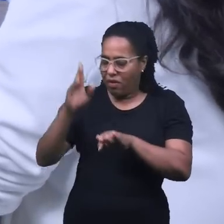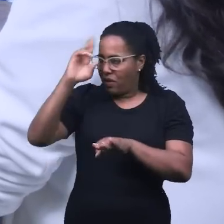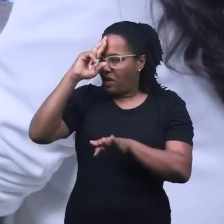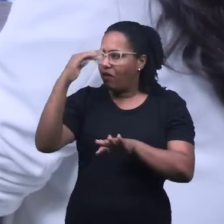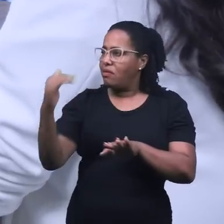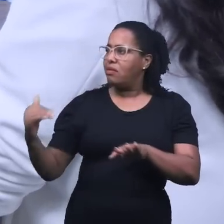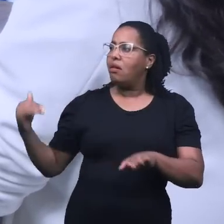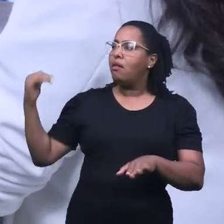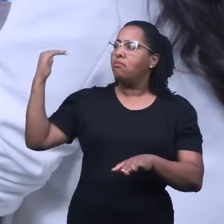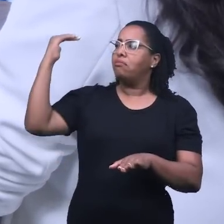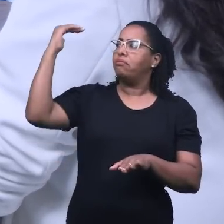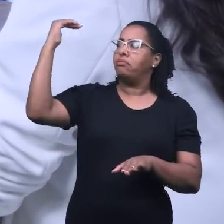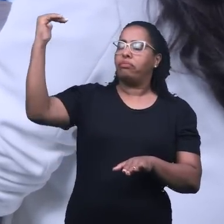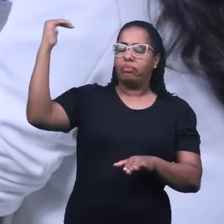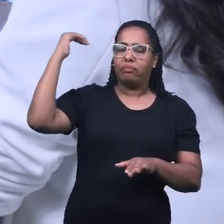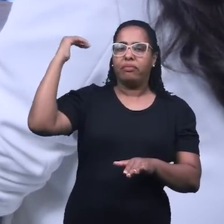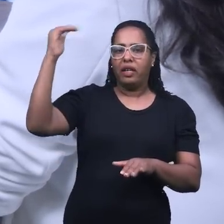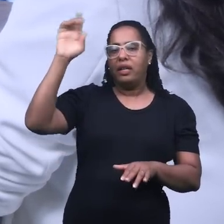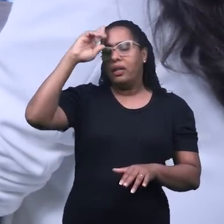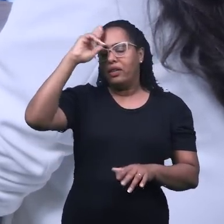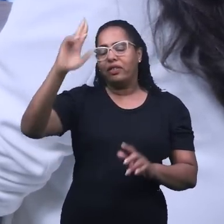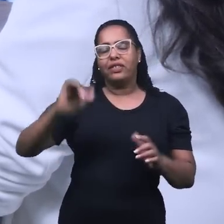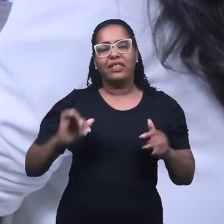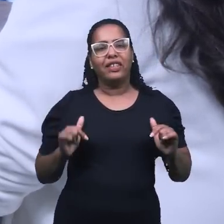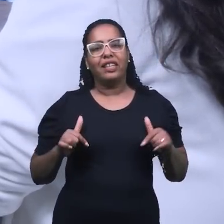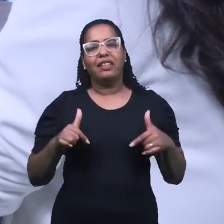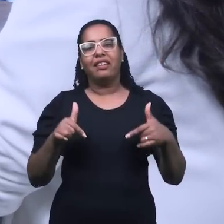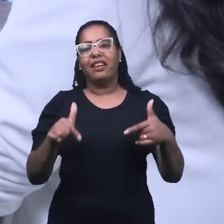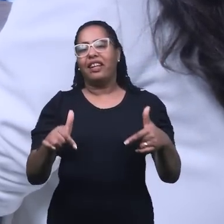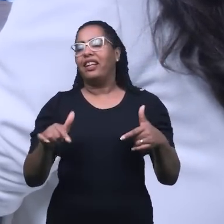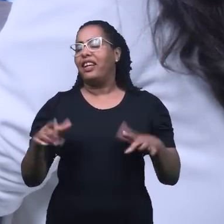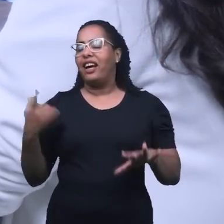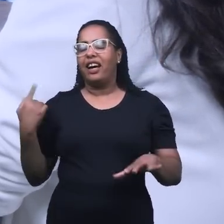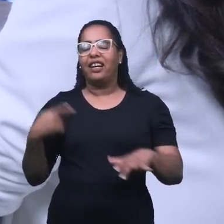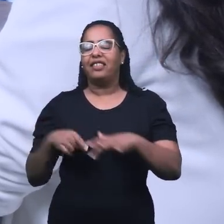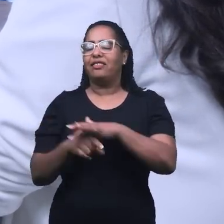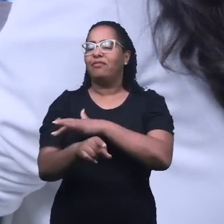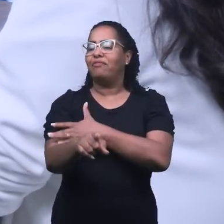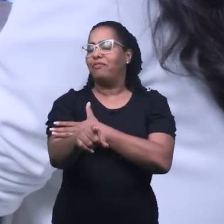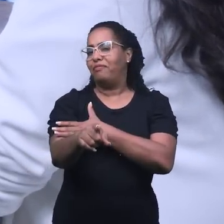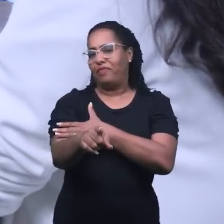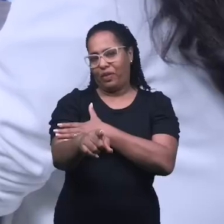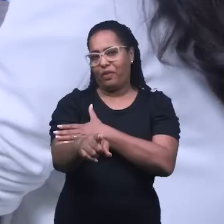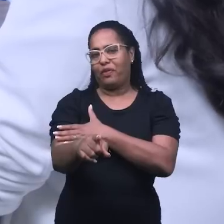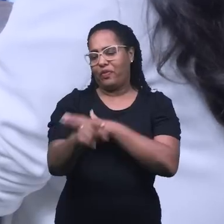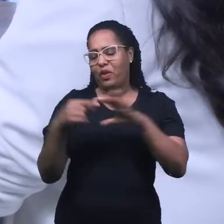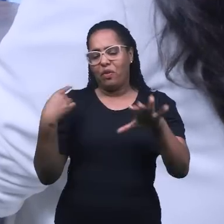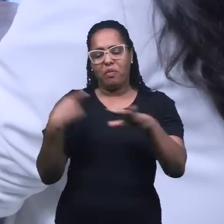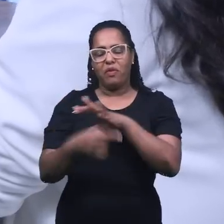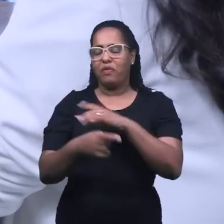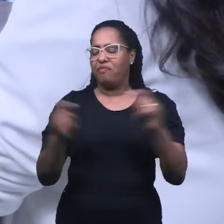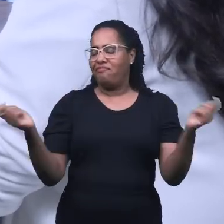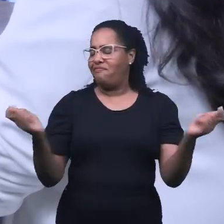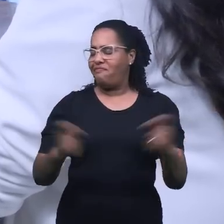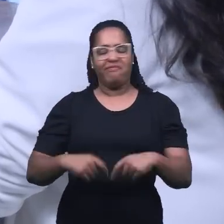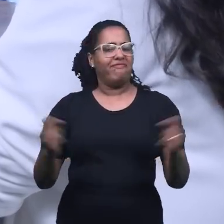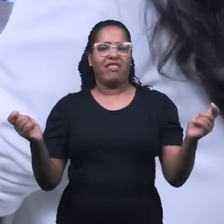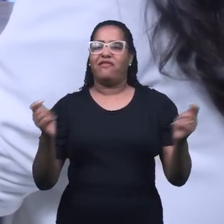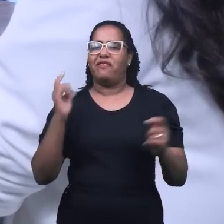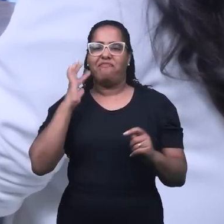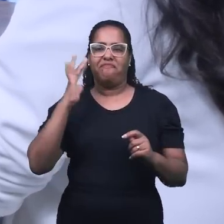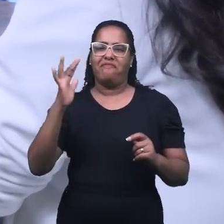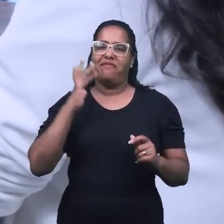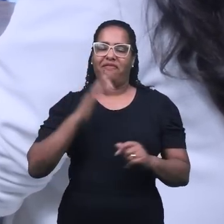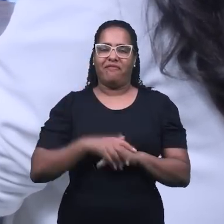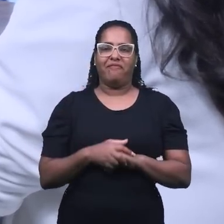da grandeza do Senhor, né? E Ele faz coisas que vão muito além do que a gente pode imaginar, né?